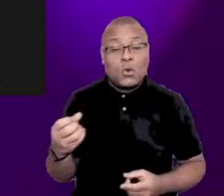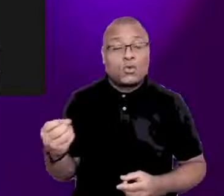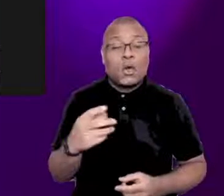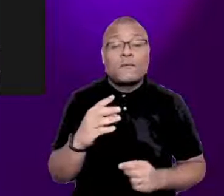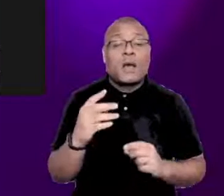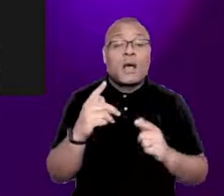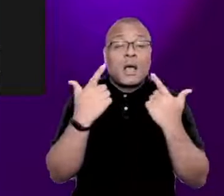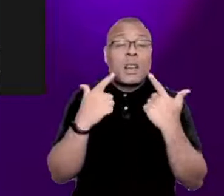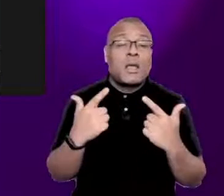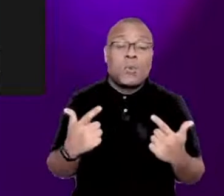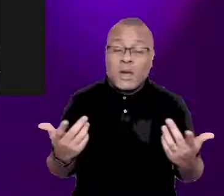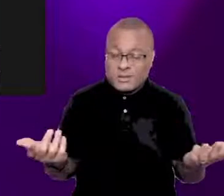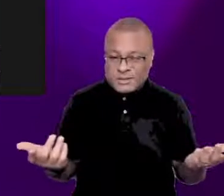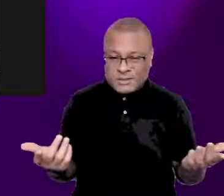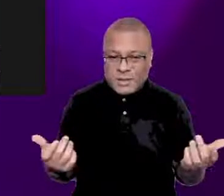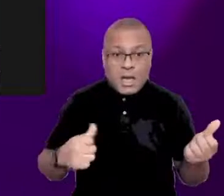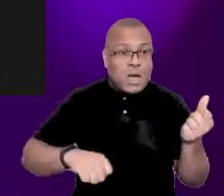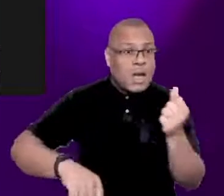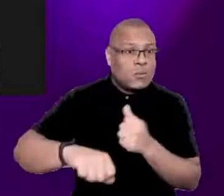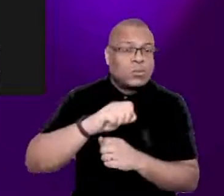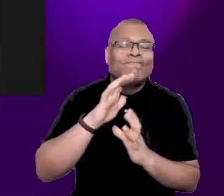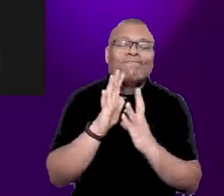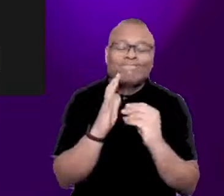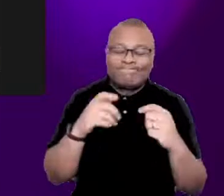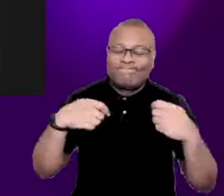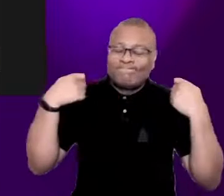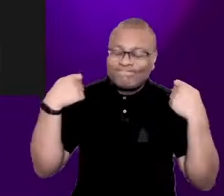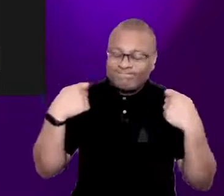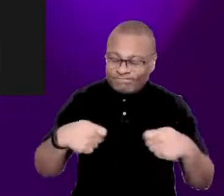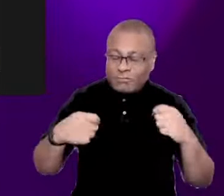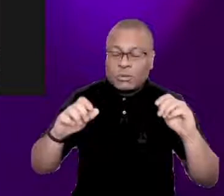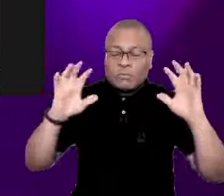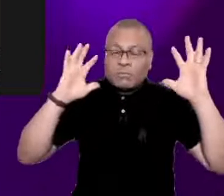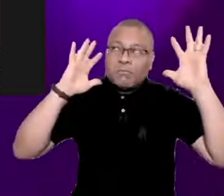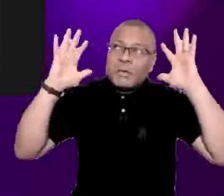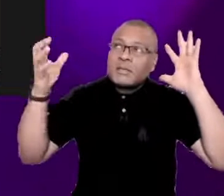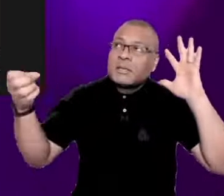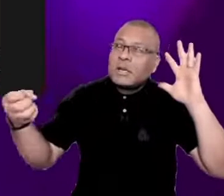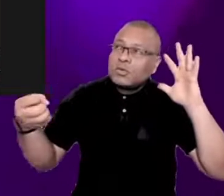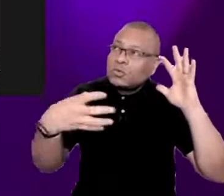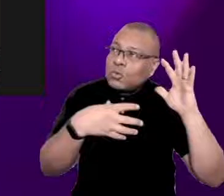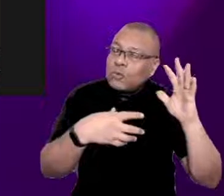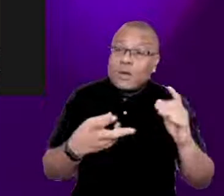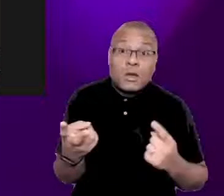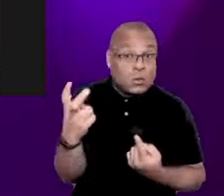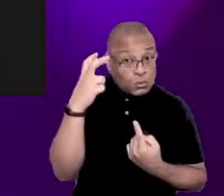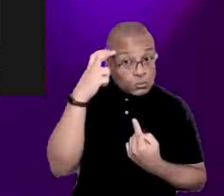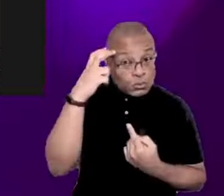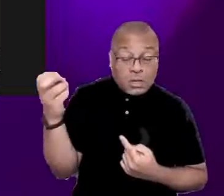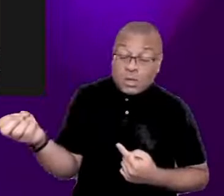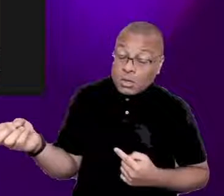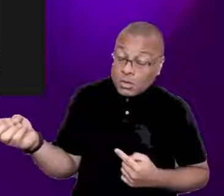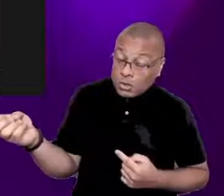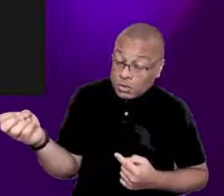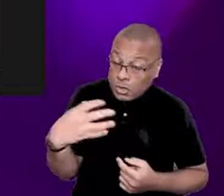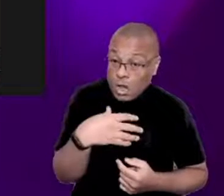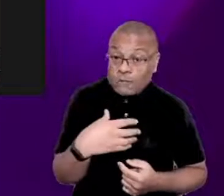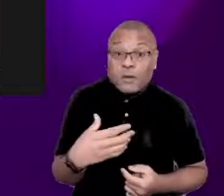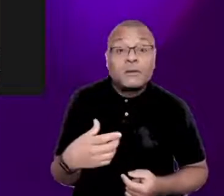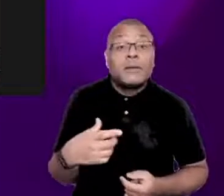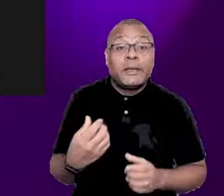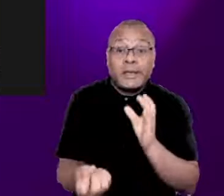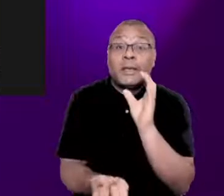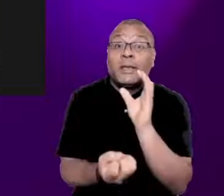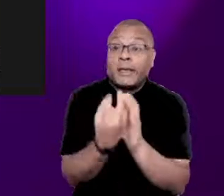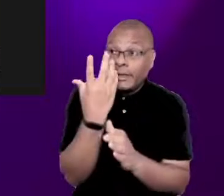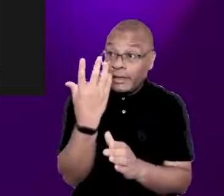linguagem. Essa mudança de paradigma demanda uma nova maneira de pensar, que demanda uma nova cultura, que cria uma nova cultura e